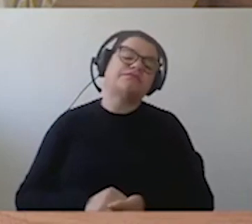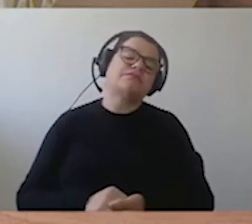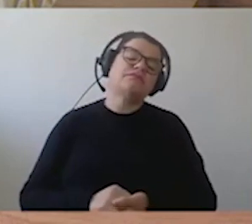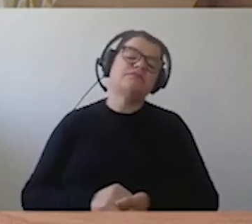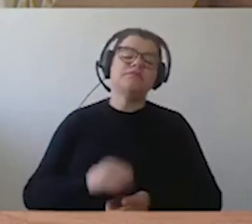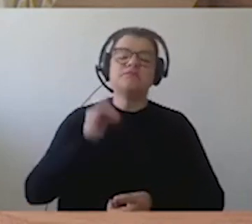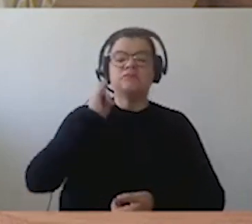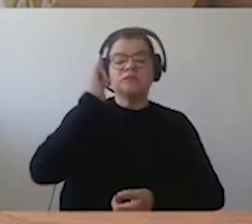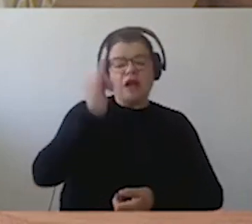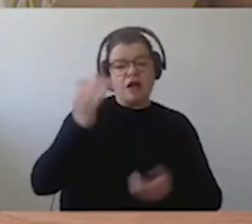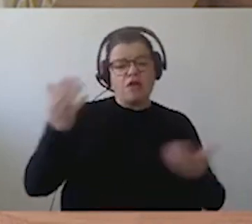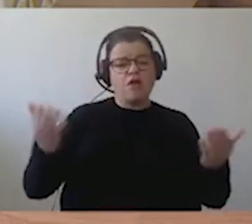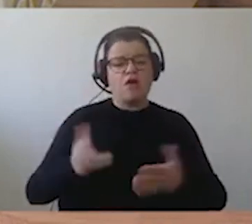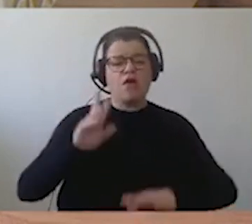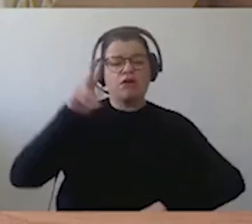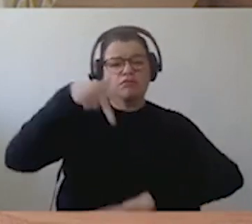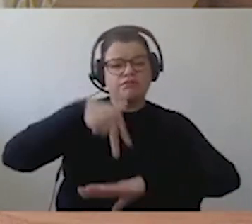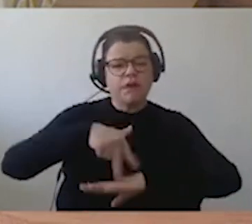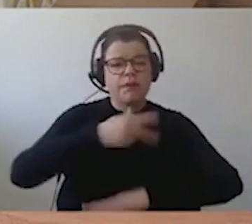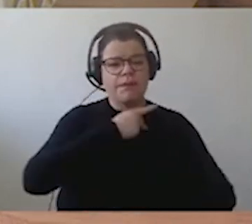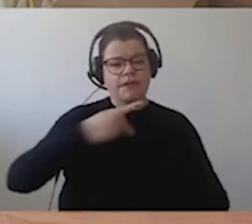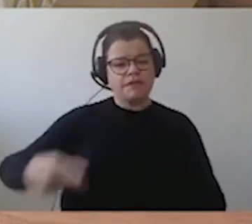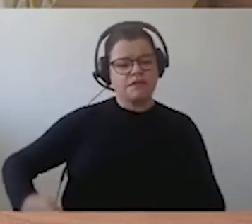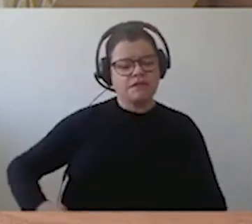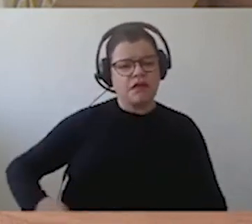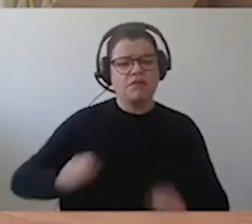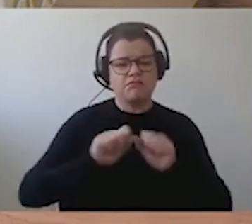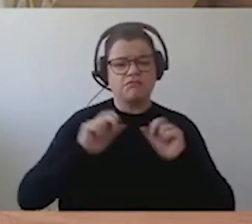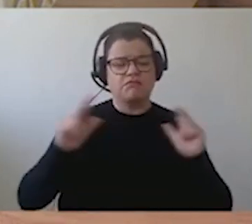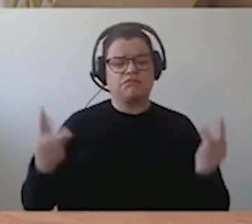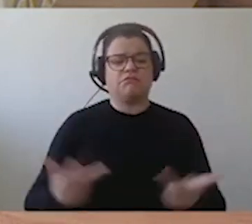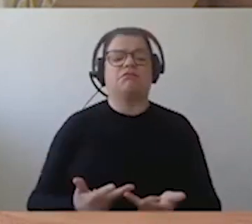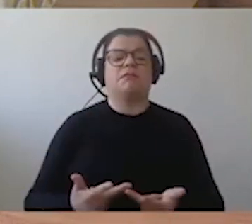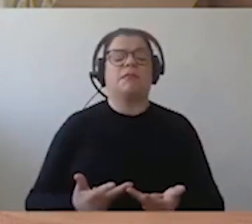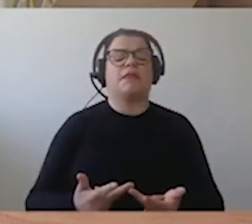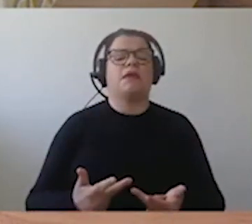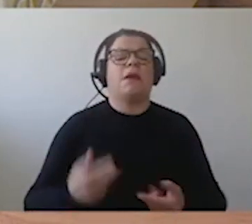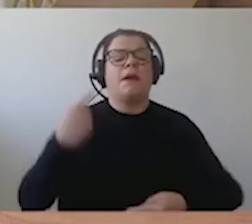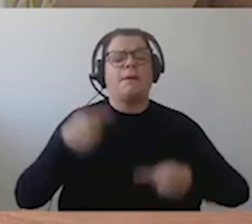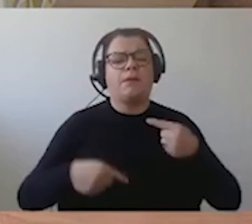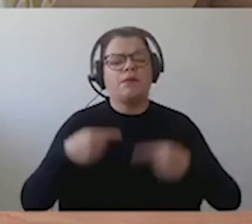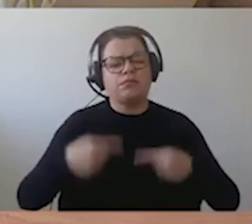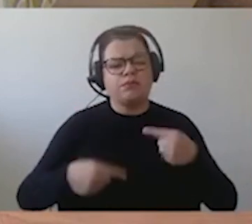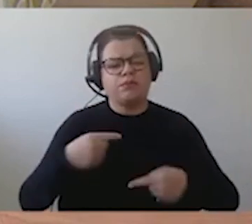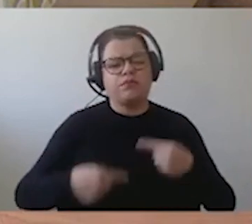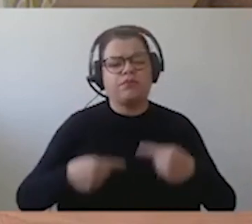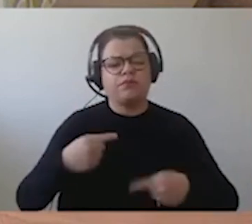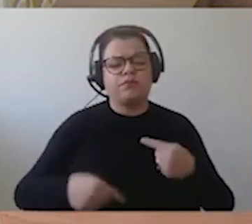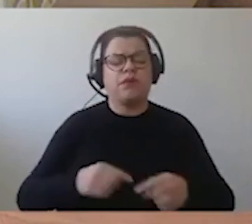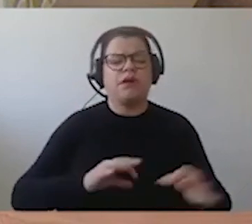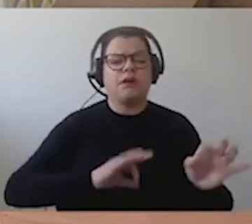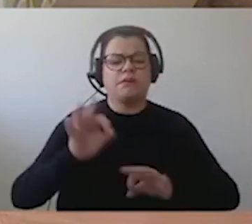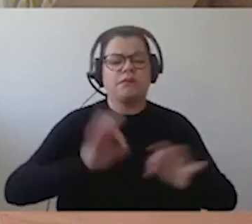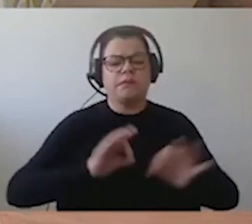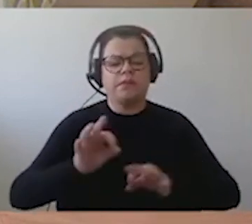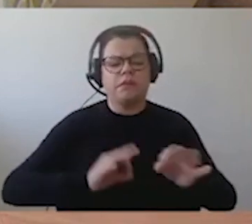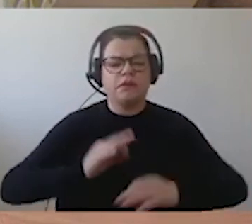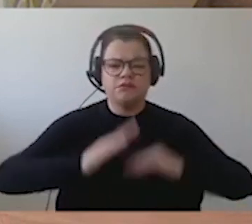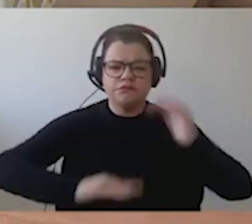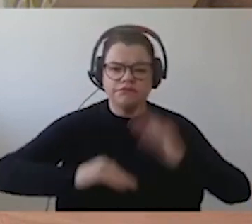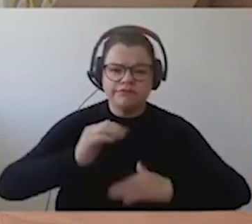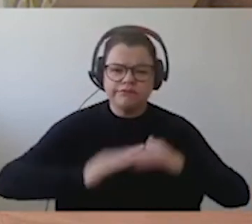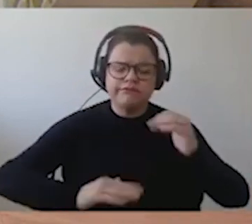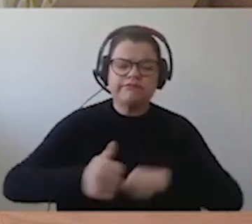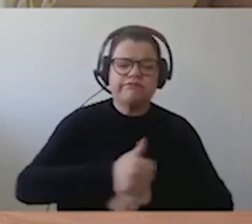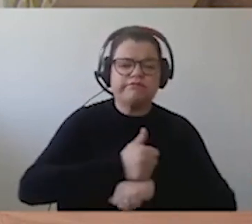enquanto Presidente para comentar esse processo de discussão e votação dos planos de cargos carreiras e salários dos